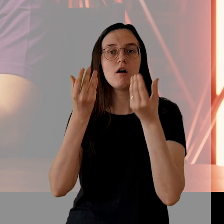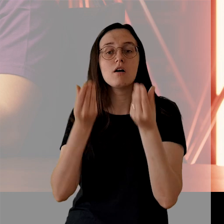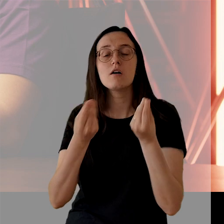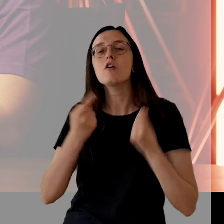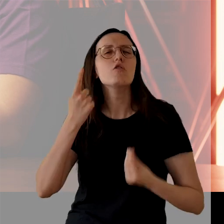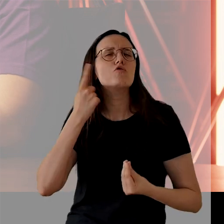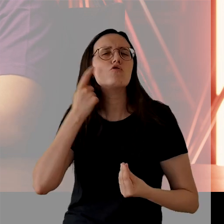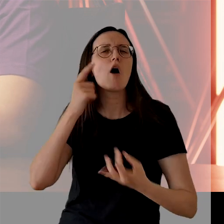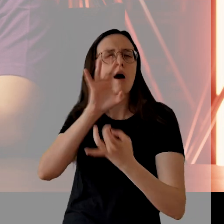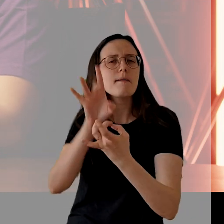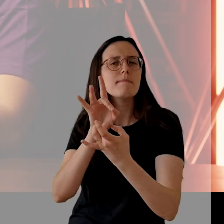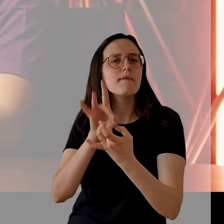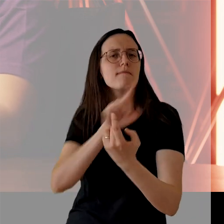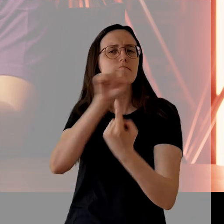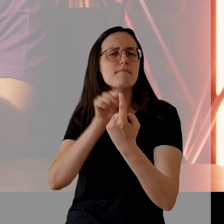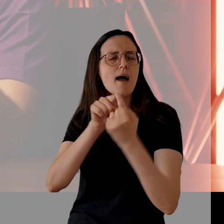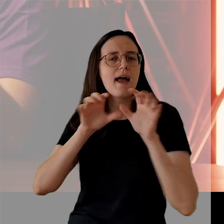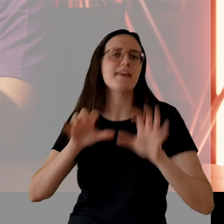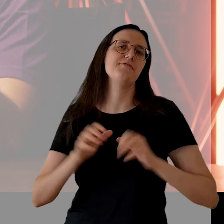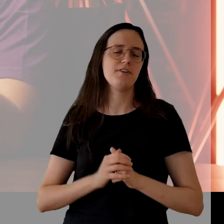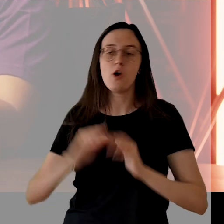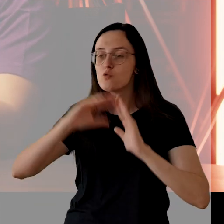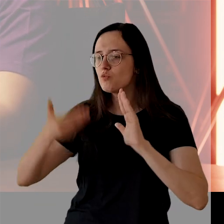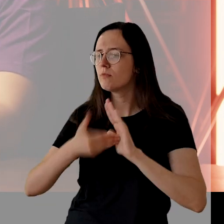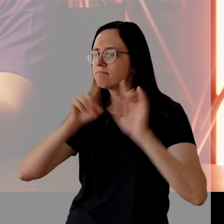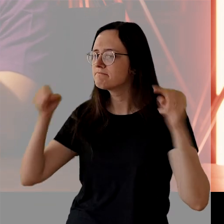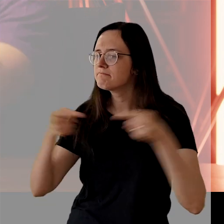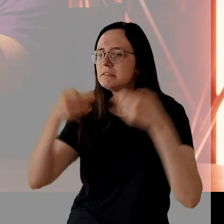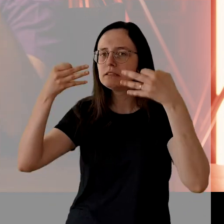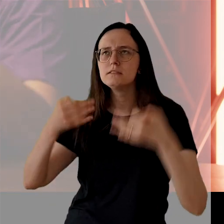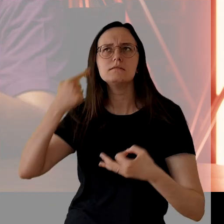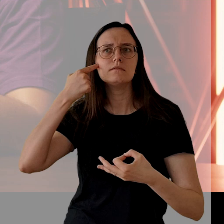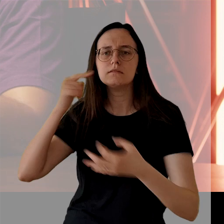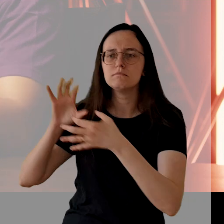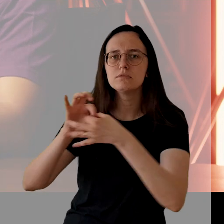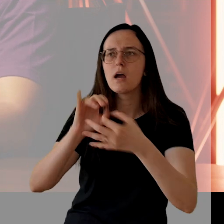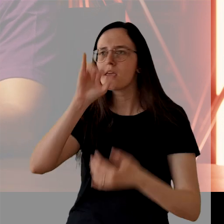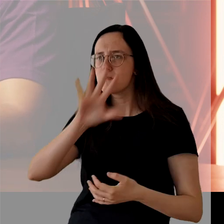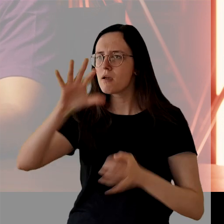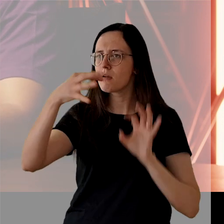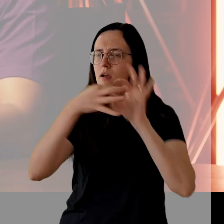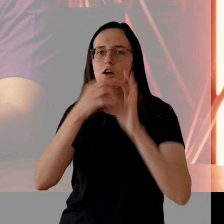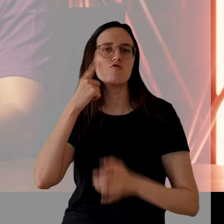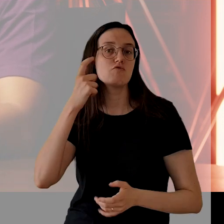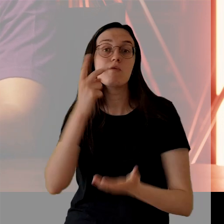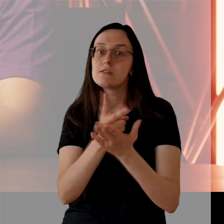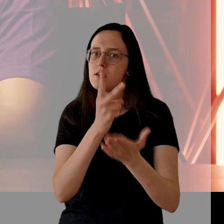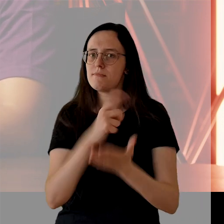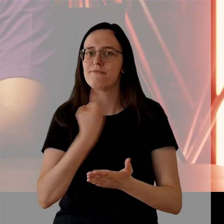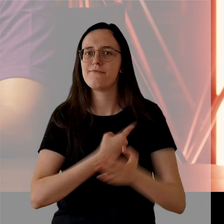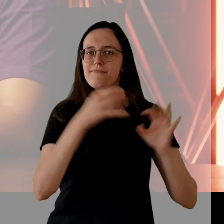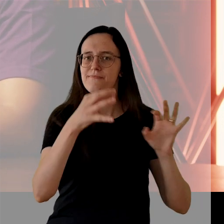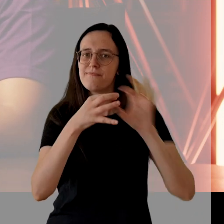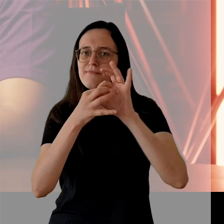uma intenção, tudo isso de acordo com a sincronia da imagem, né? A gente está sempre trabalhando sincronizado